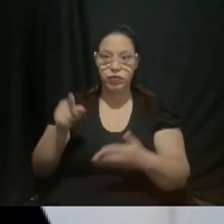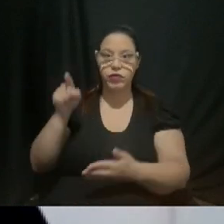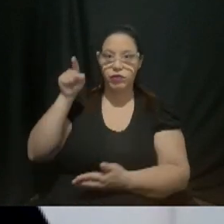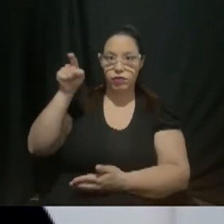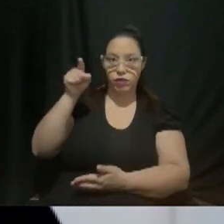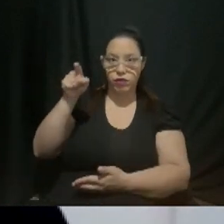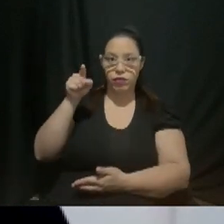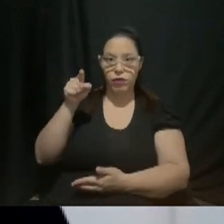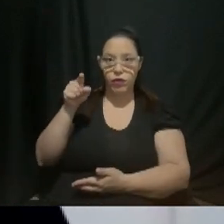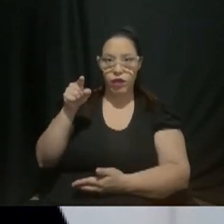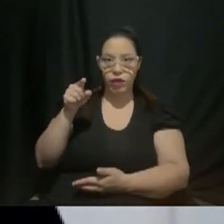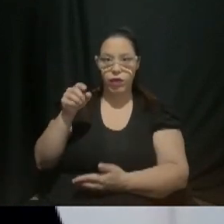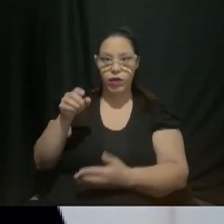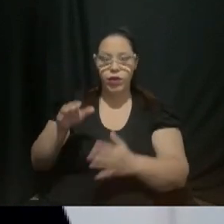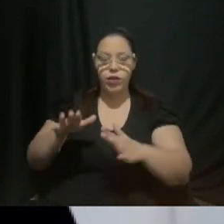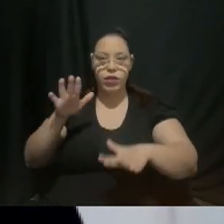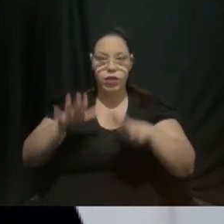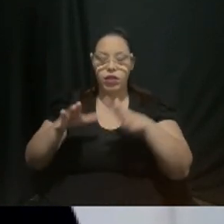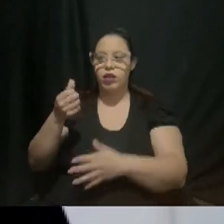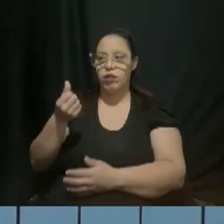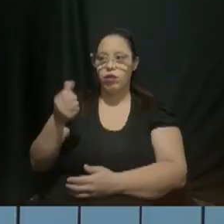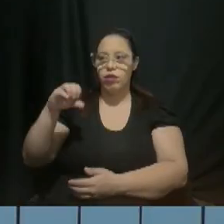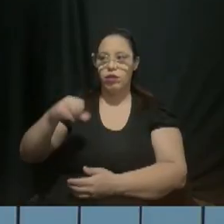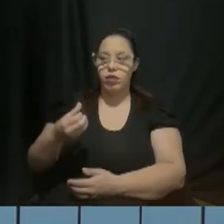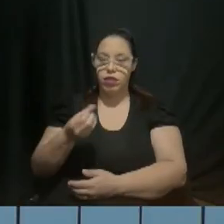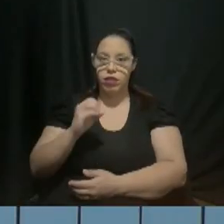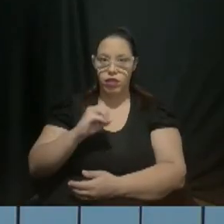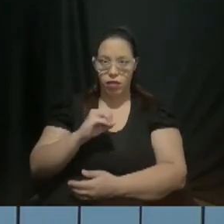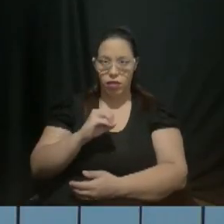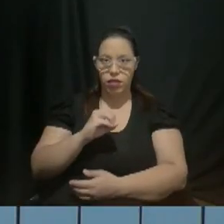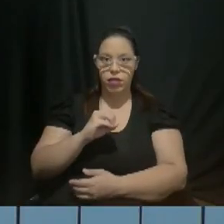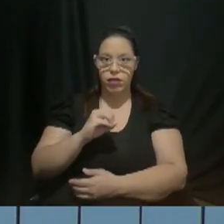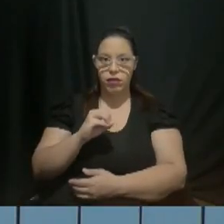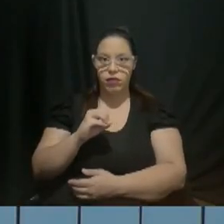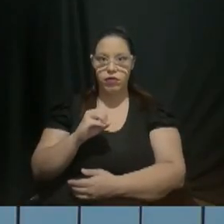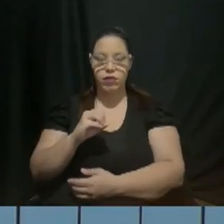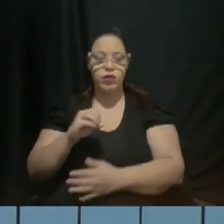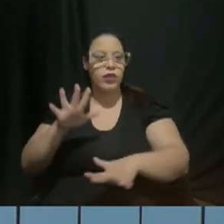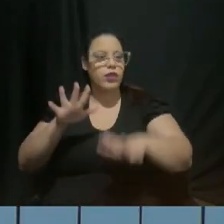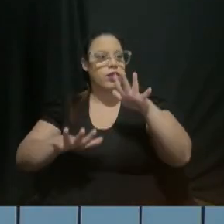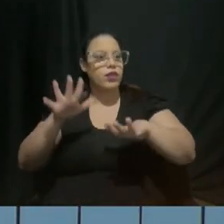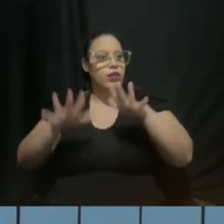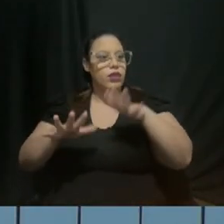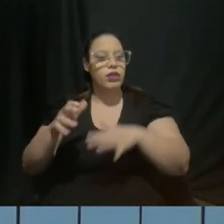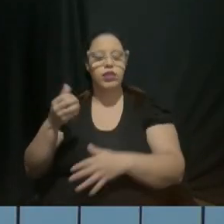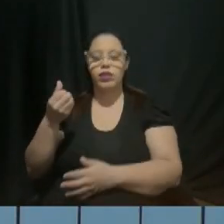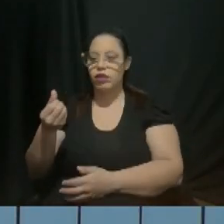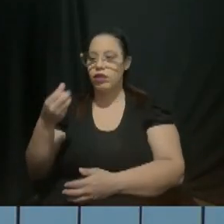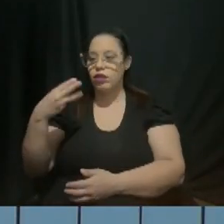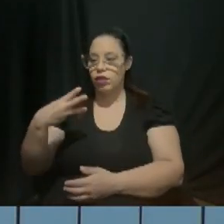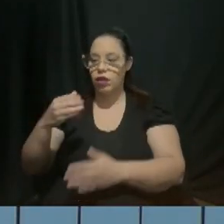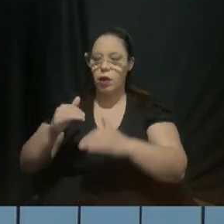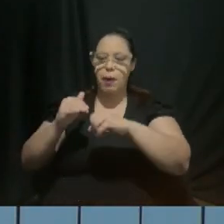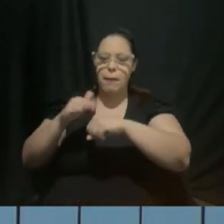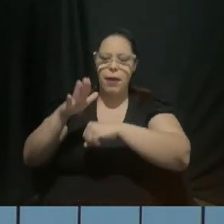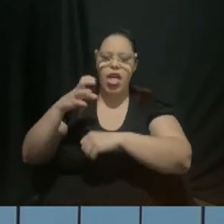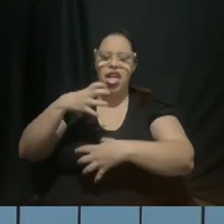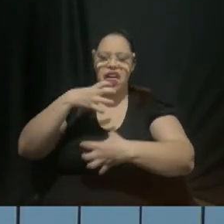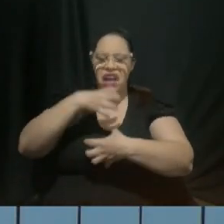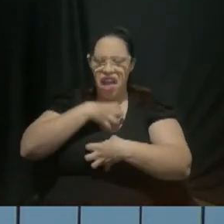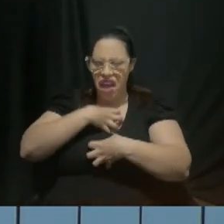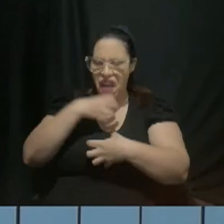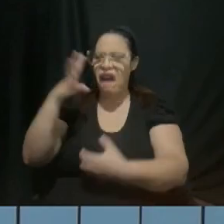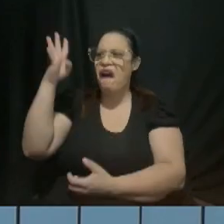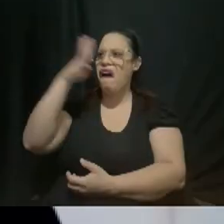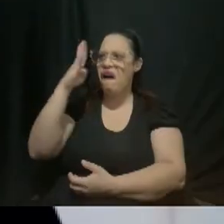lá de 1960, né? Aquele tremor de 63 foi o mais sentido no Brasil, o que aconteceu no